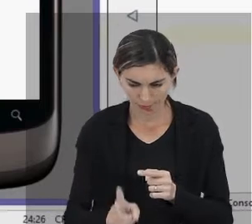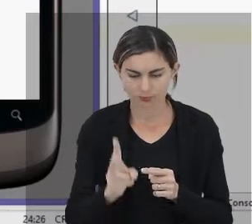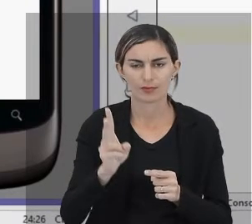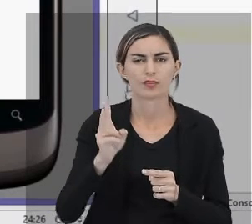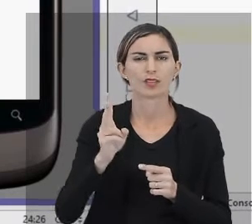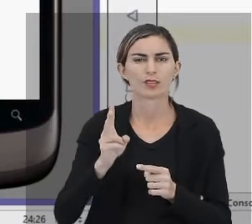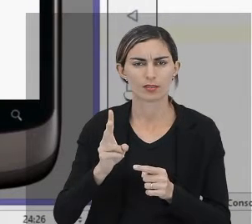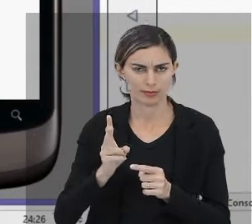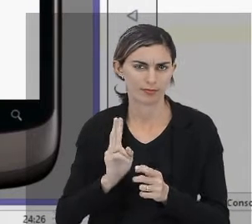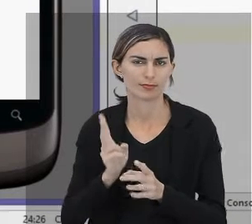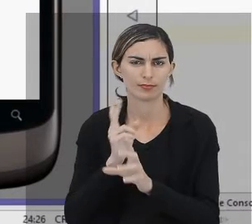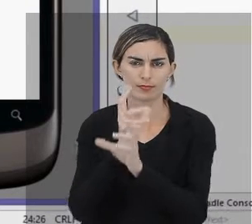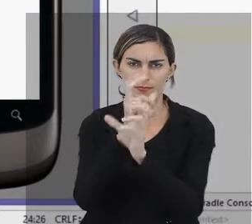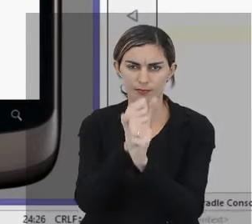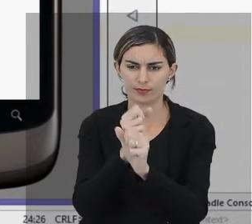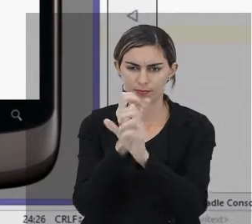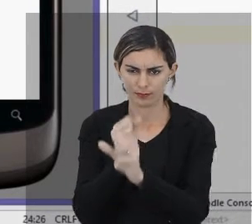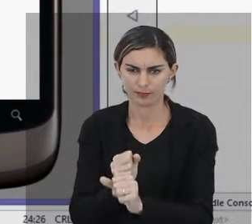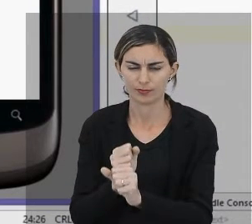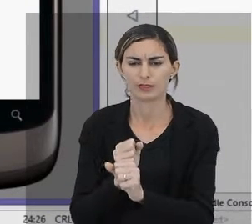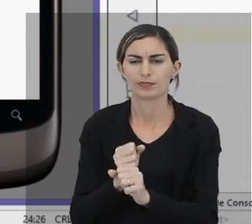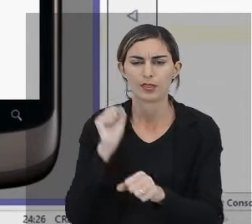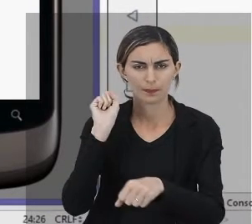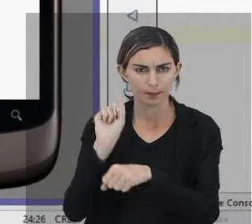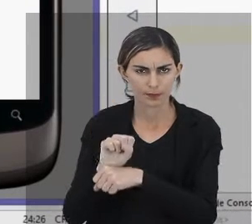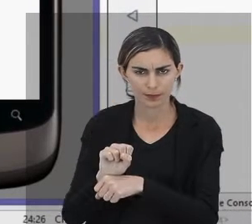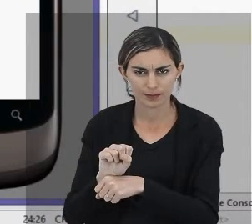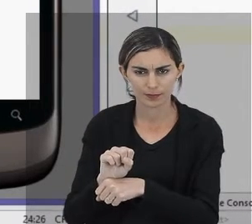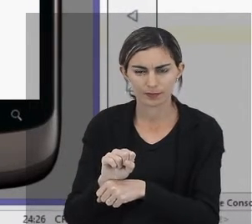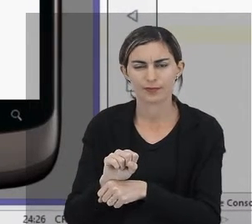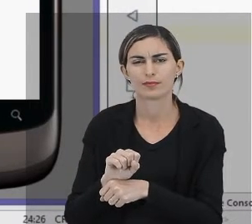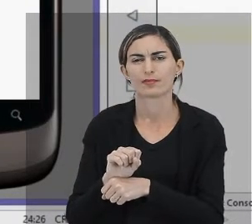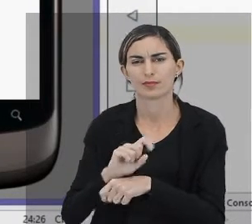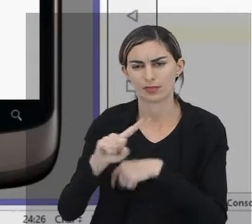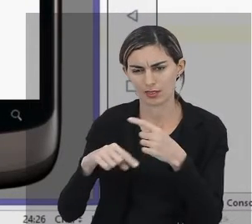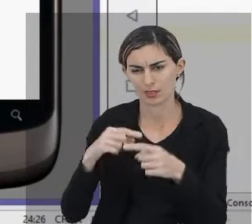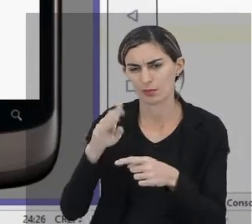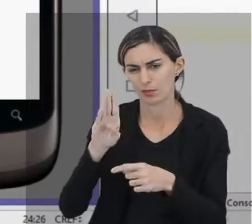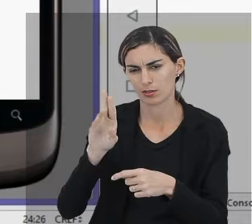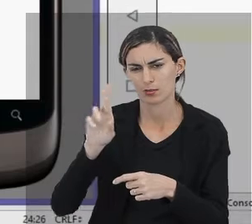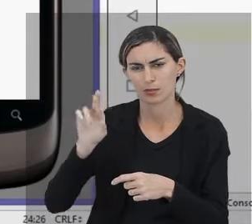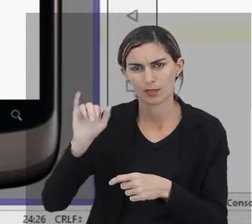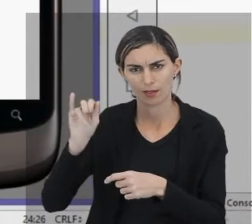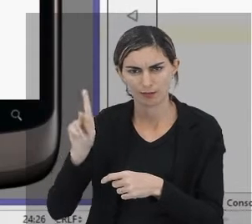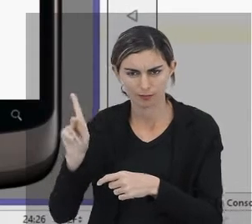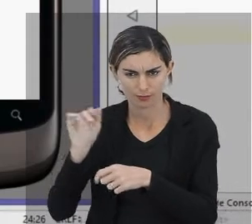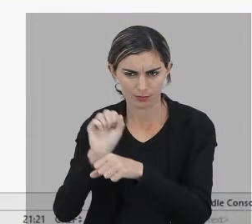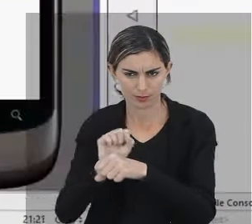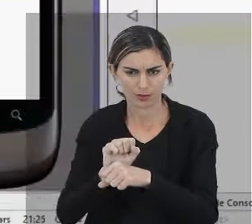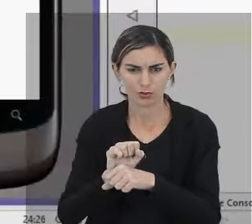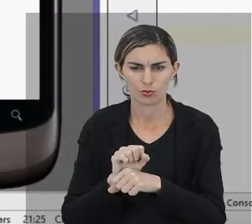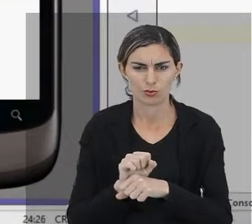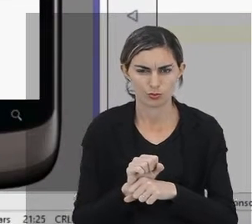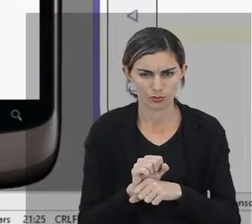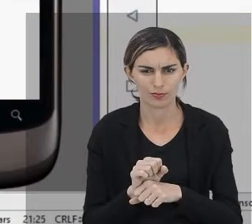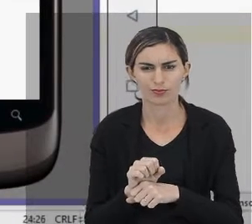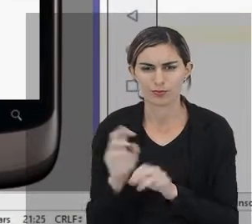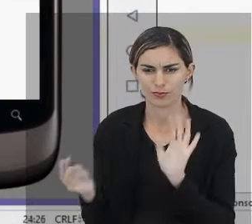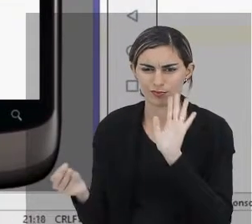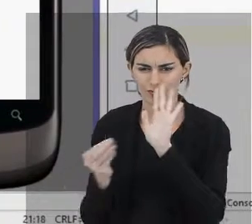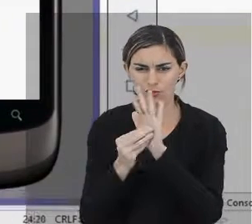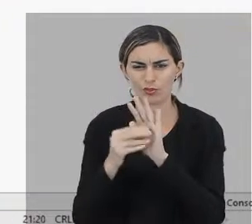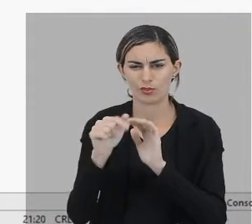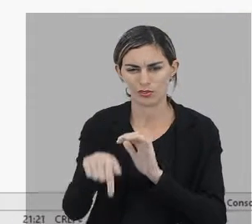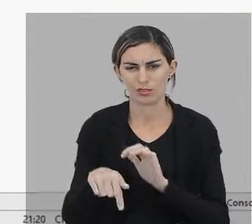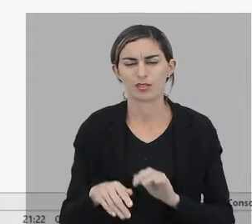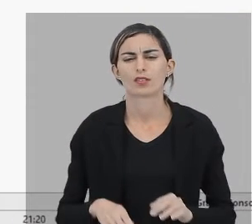ele continua a contagem e o break, ele interrompe definitivamente o laço de repetição. Vou colocar